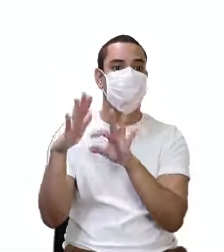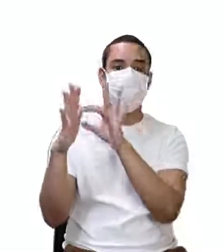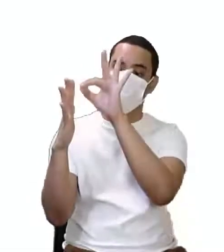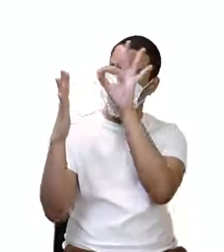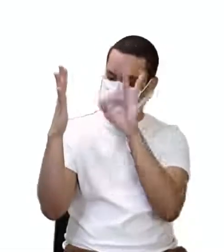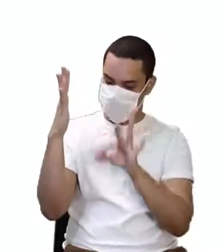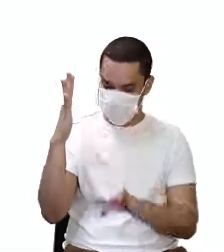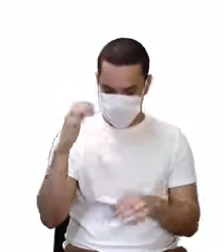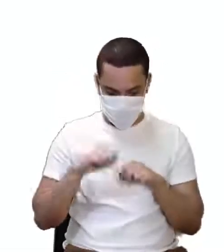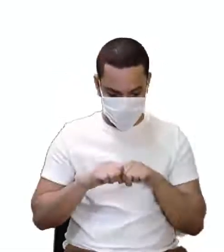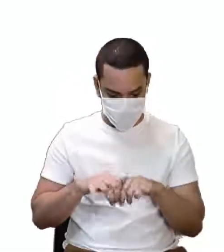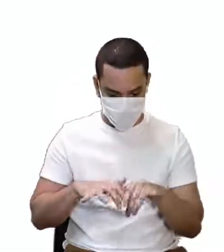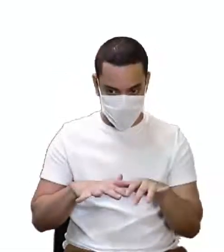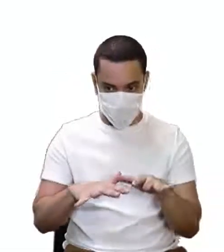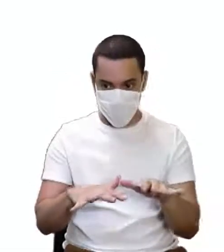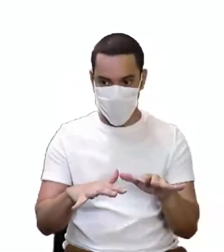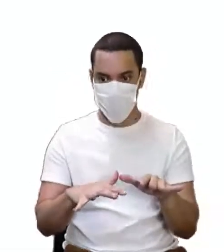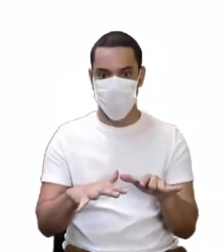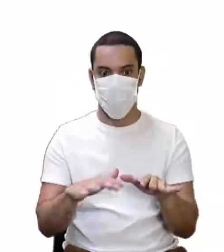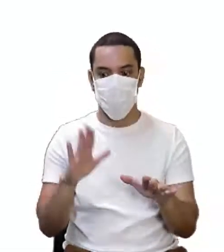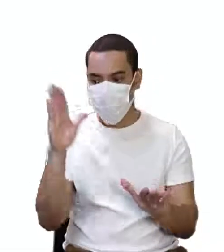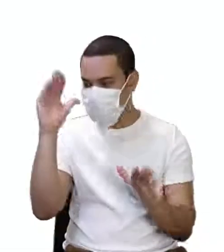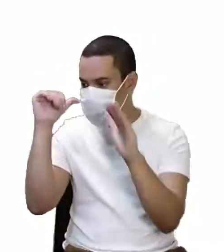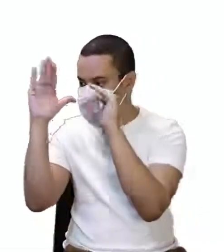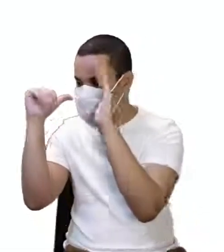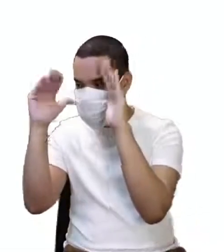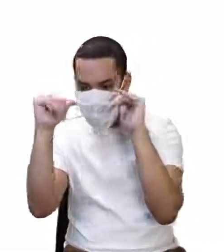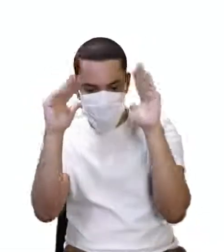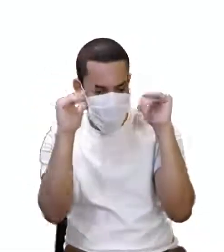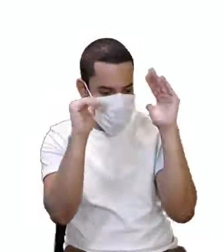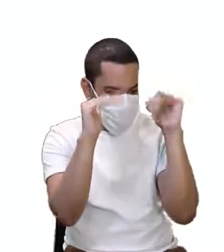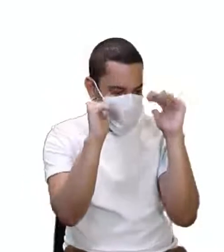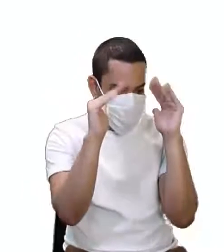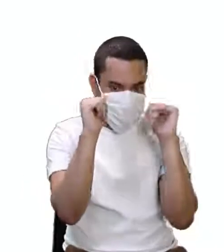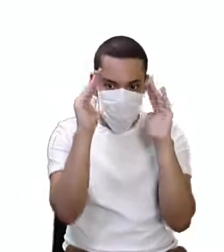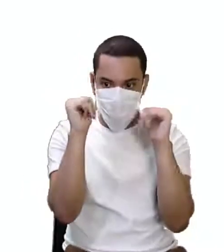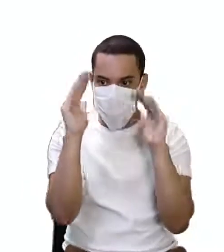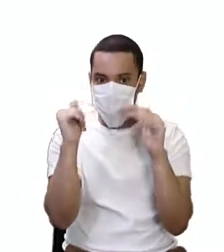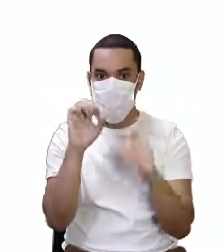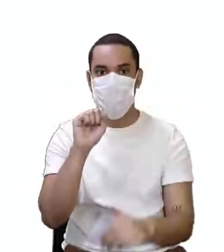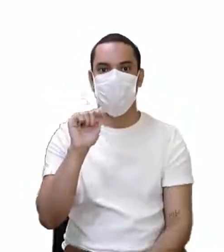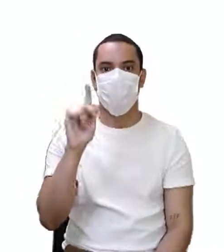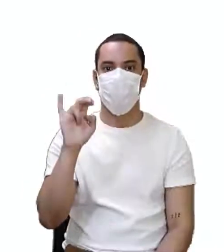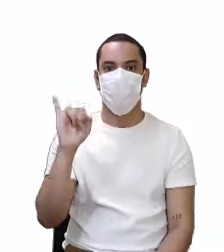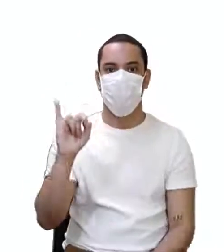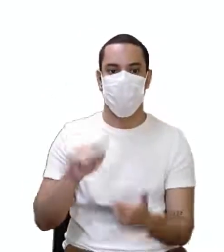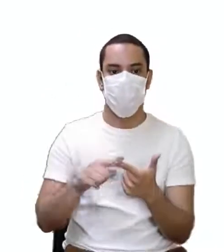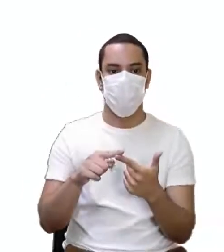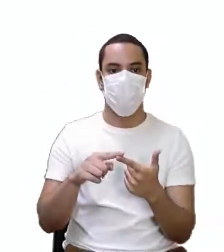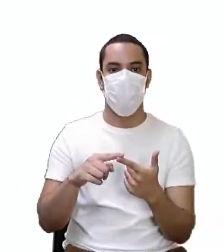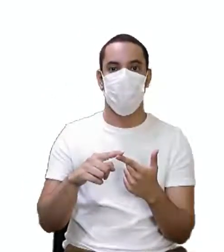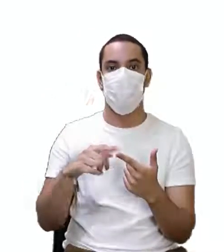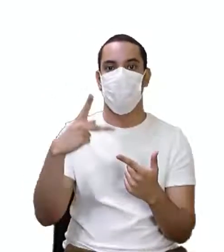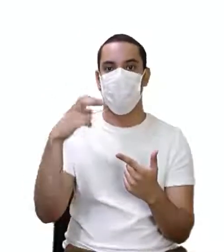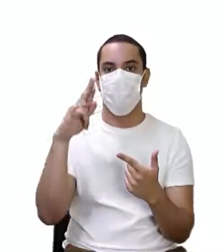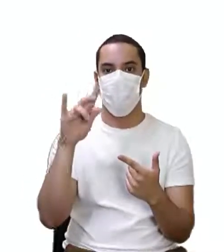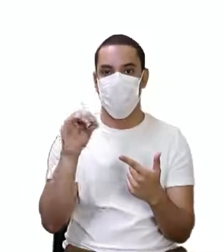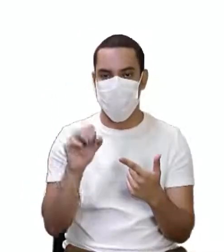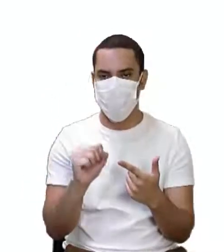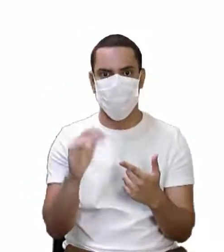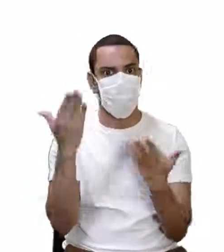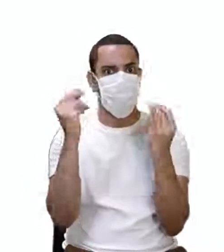ao solo. São extremamente curiosos. Os saguizinhos, os pregos, tá? São